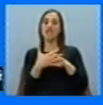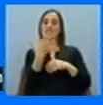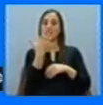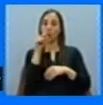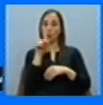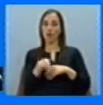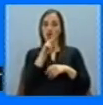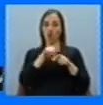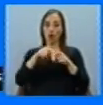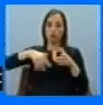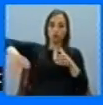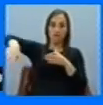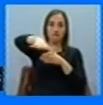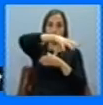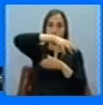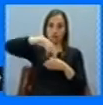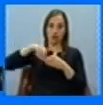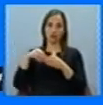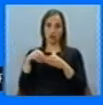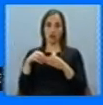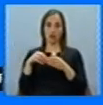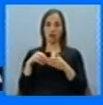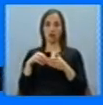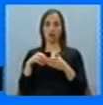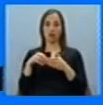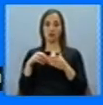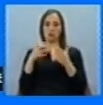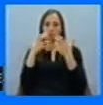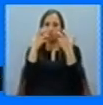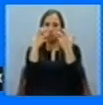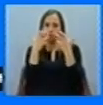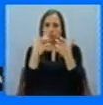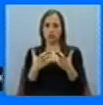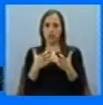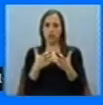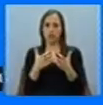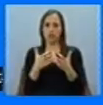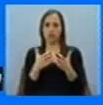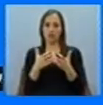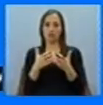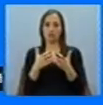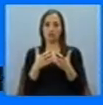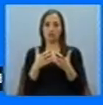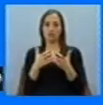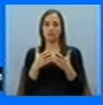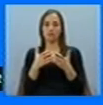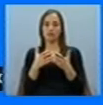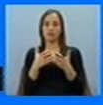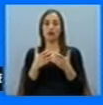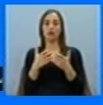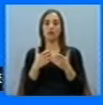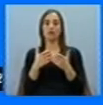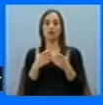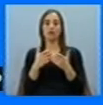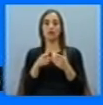de diâmetro, e tornou-se tão pesada essa estrutura que, imagina tu, o peso daquela